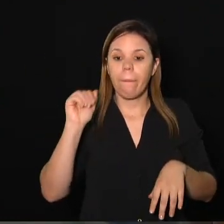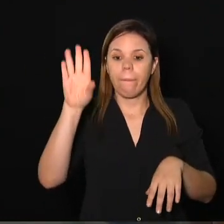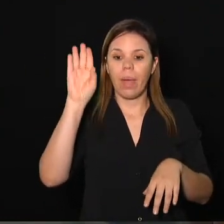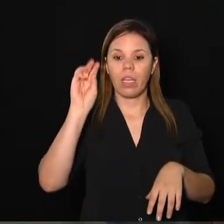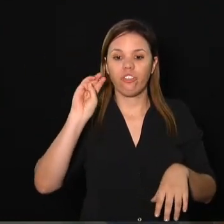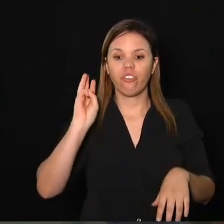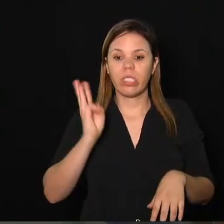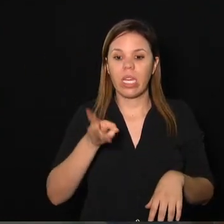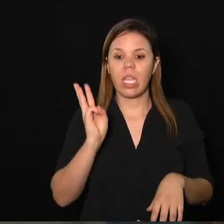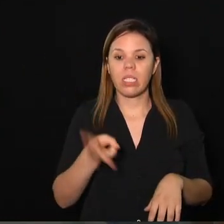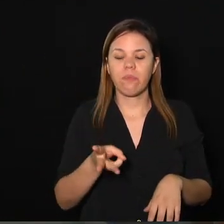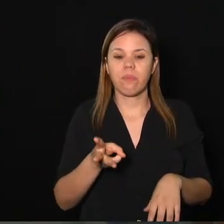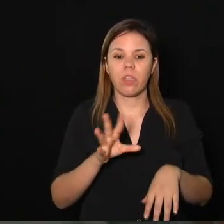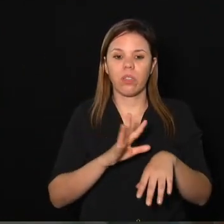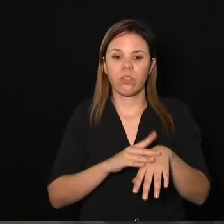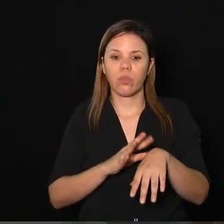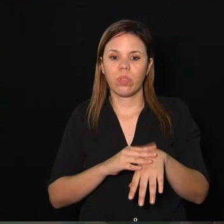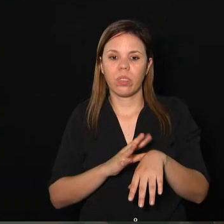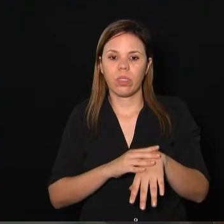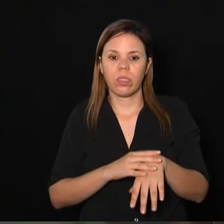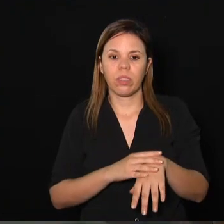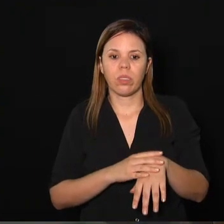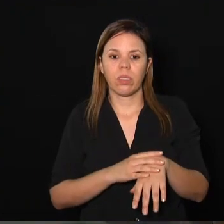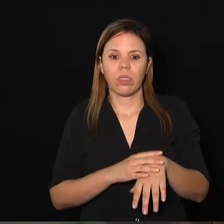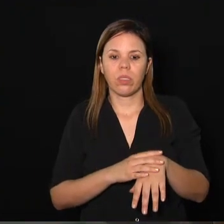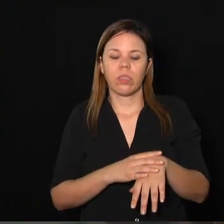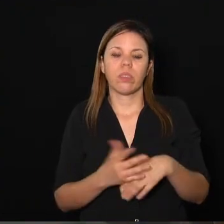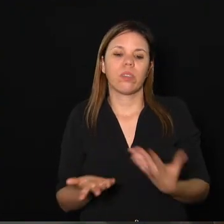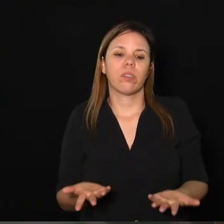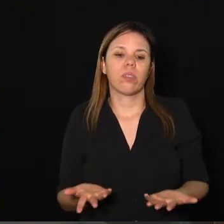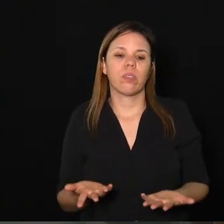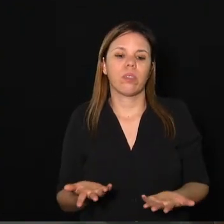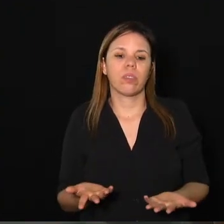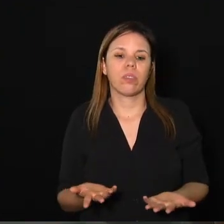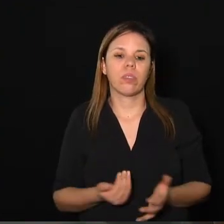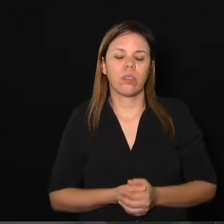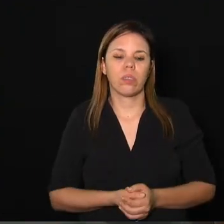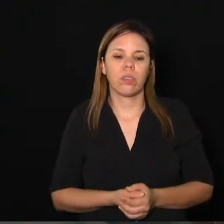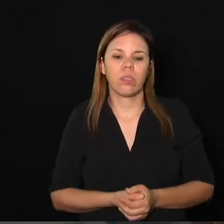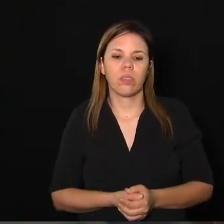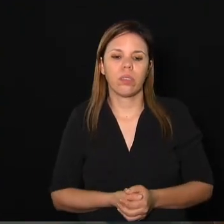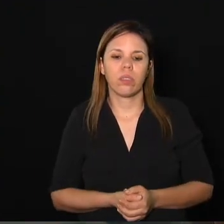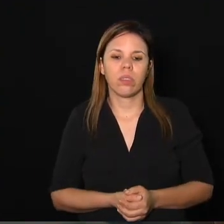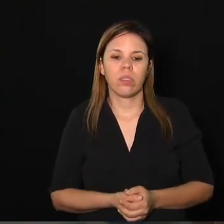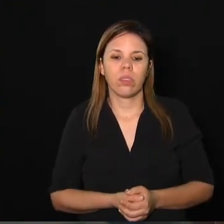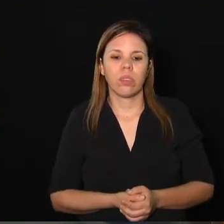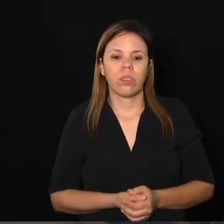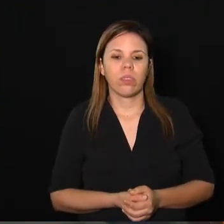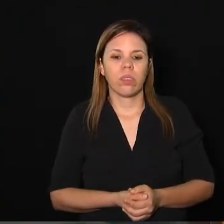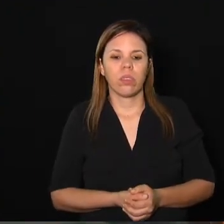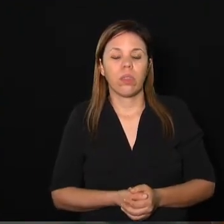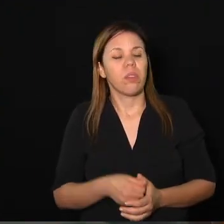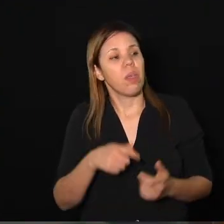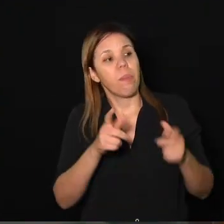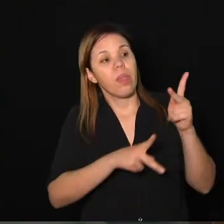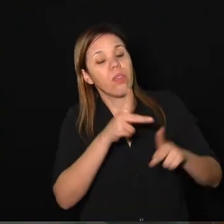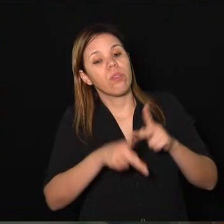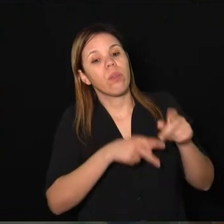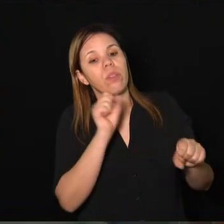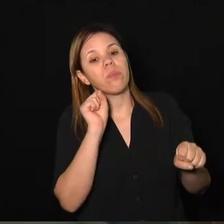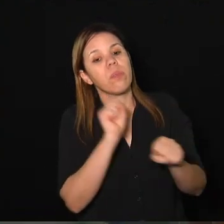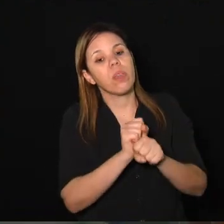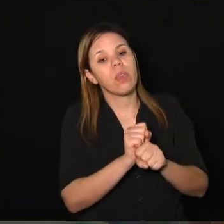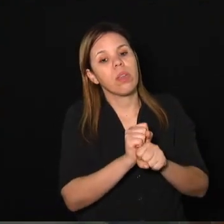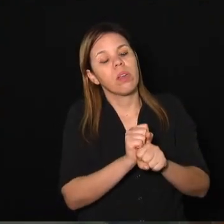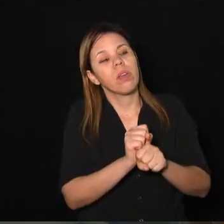não adianta eu pensar em 3 mil doenças hipotéticas sendo que eu tenho pessoas esperando que simplesmente precisam de um óculos